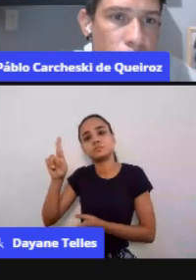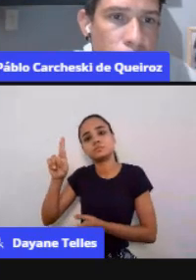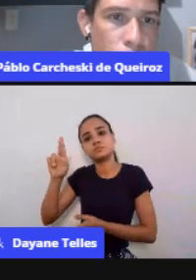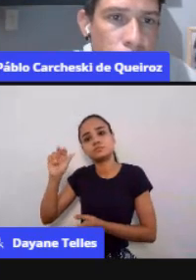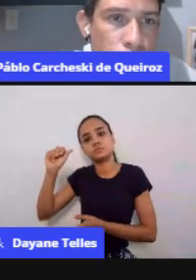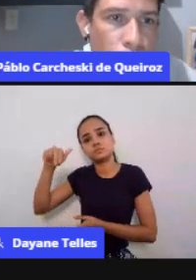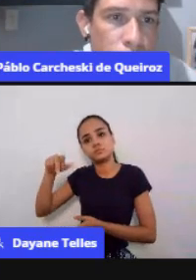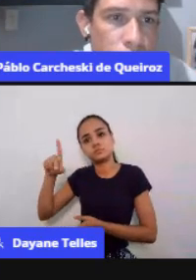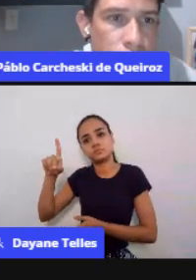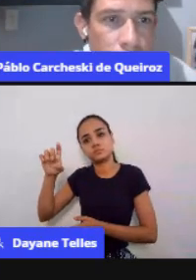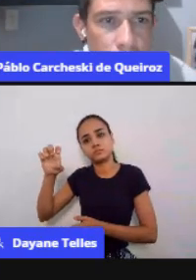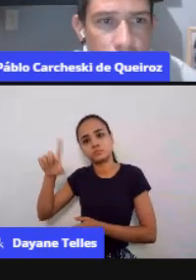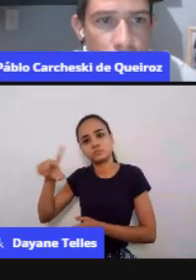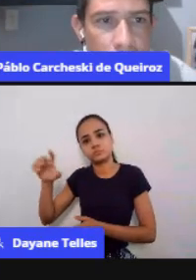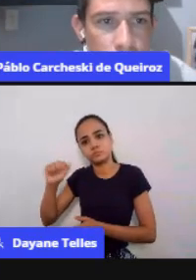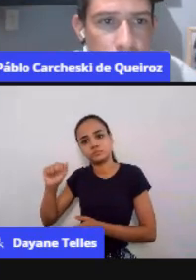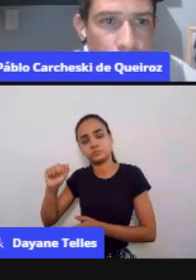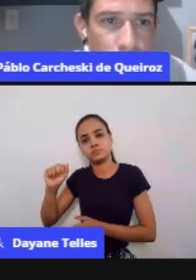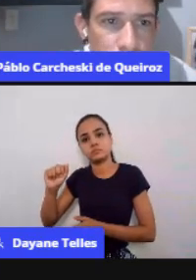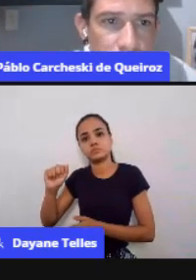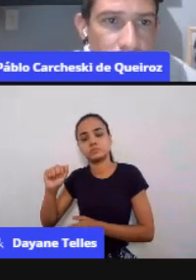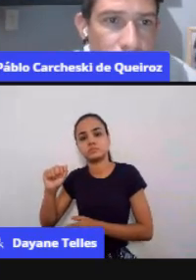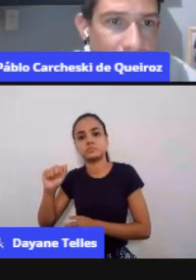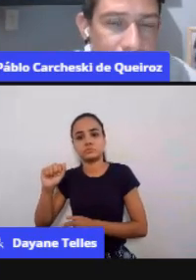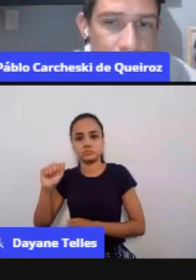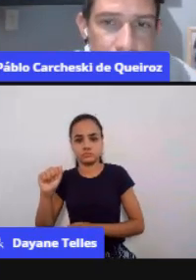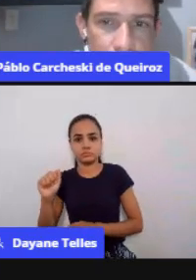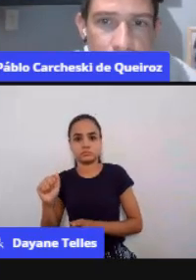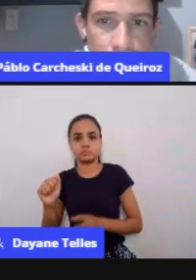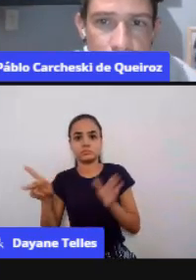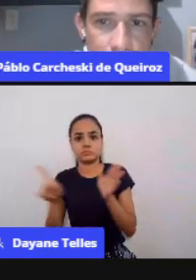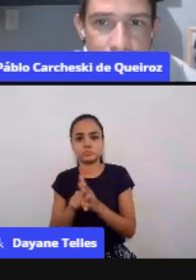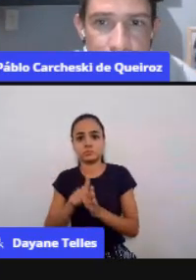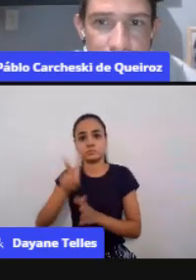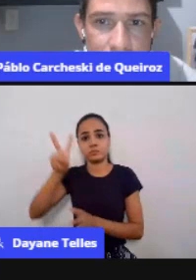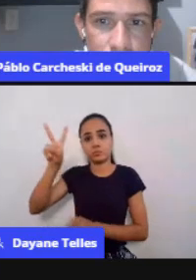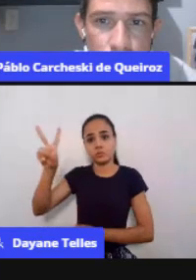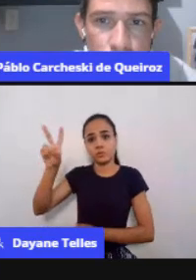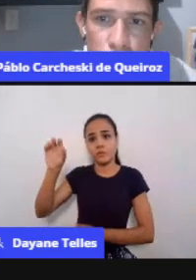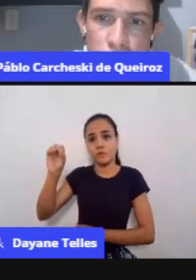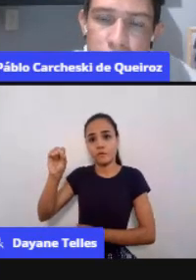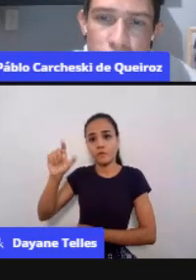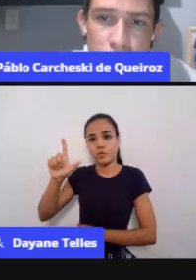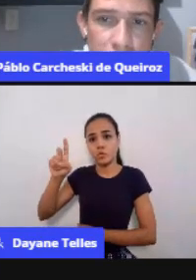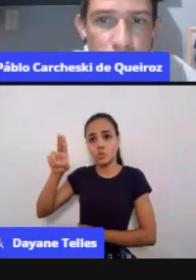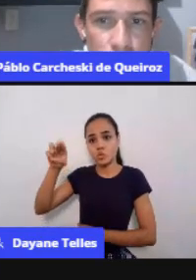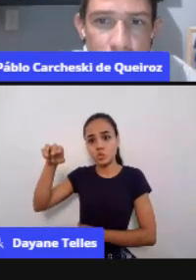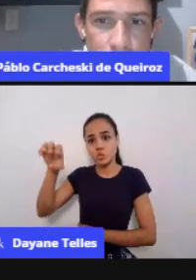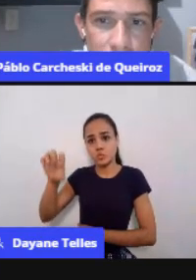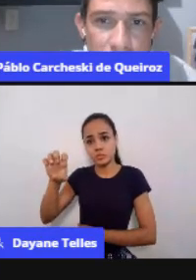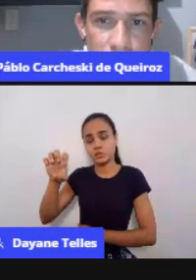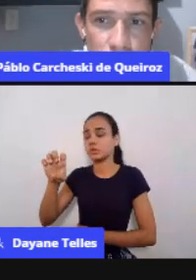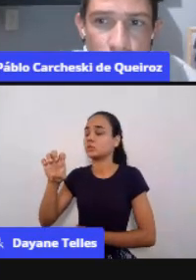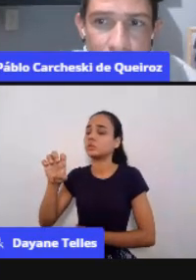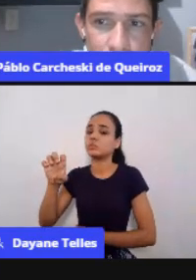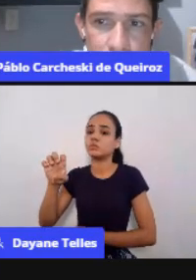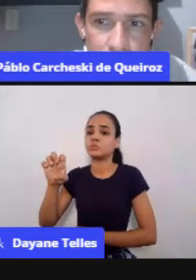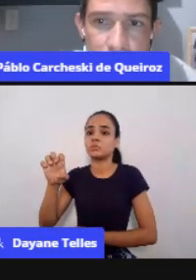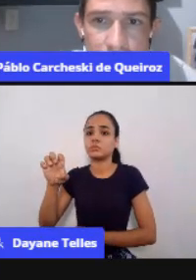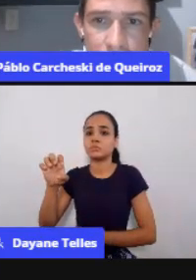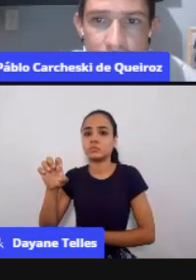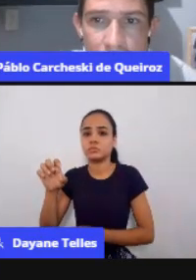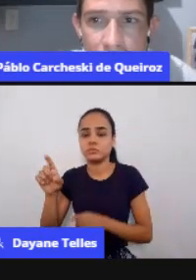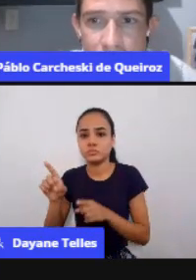relacionada com sólidos formados por blocos retangulares, né. Então tem essa habilidade do sexto ano, a habilidade